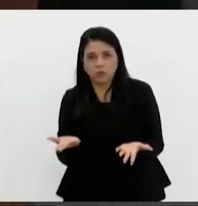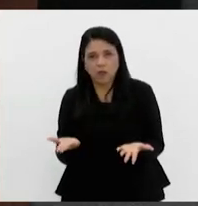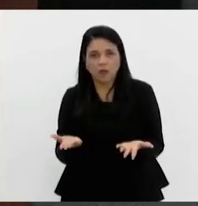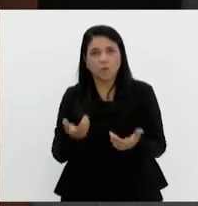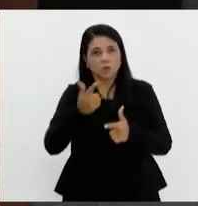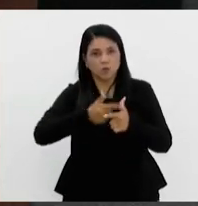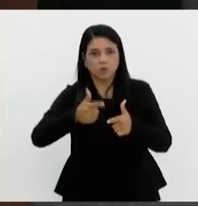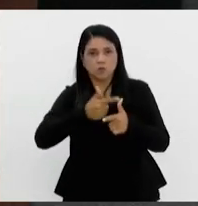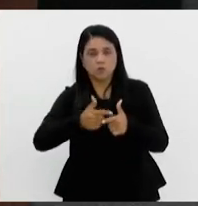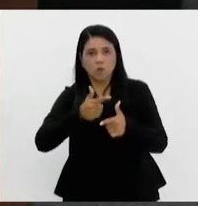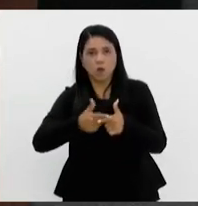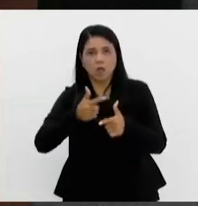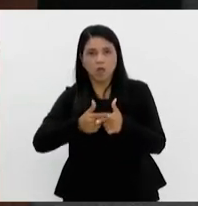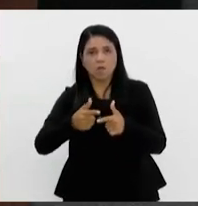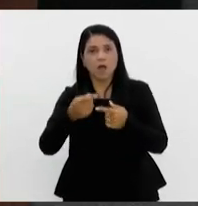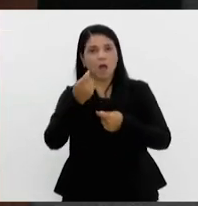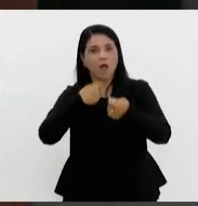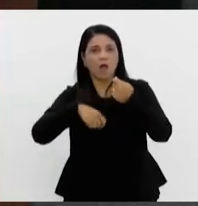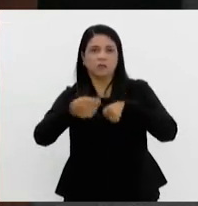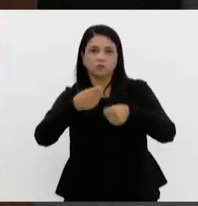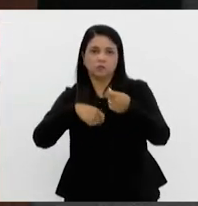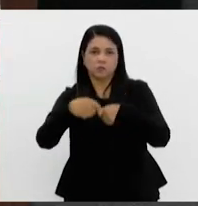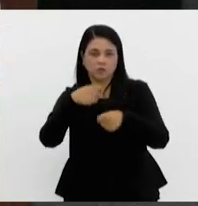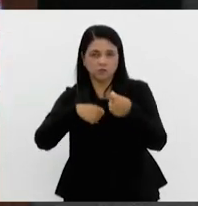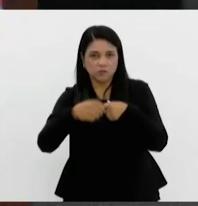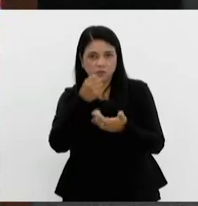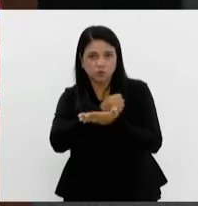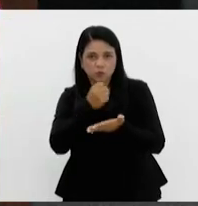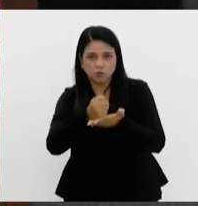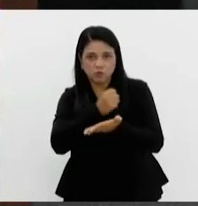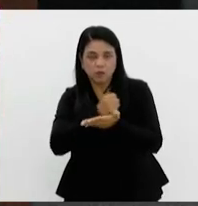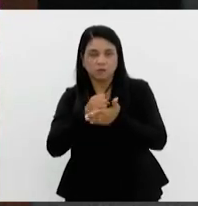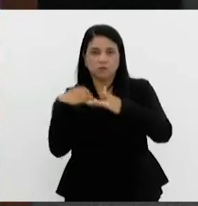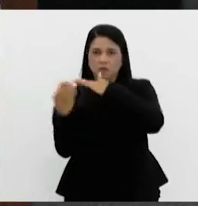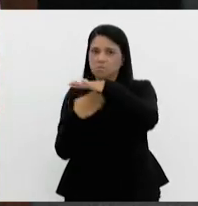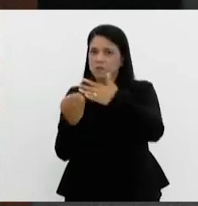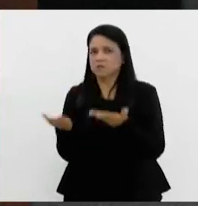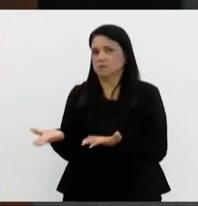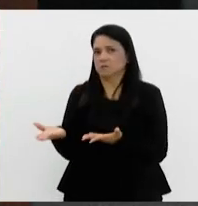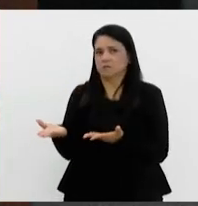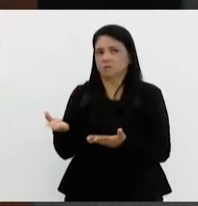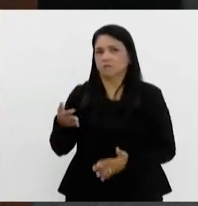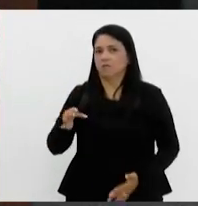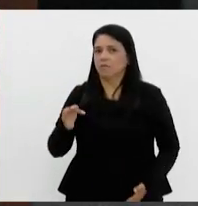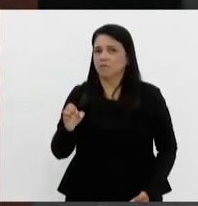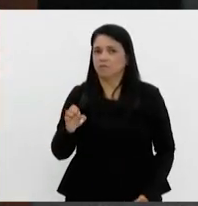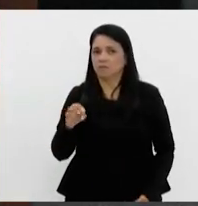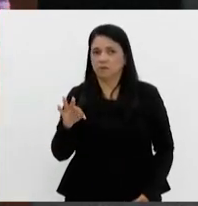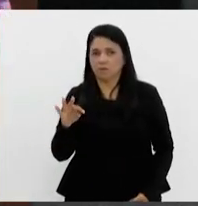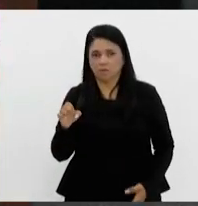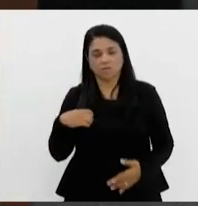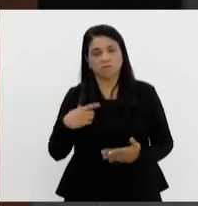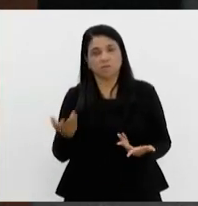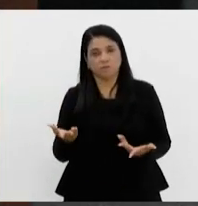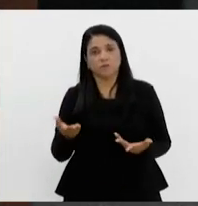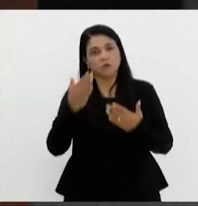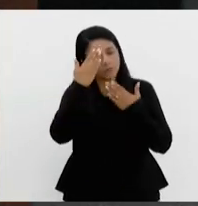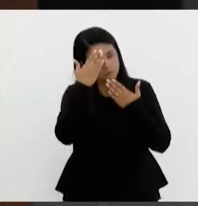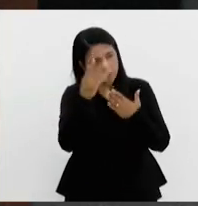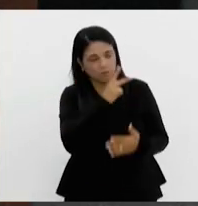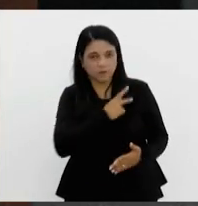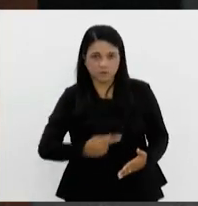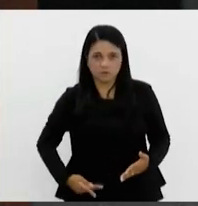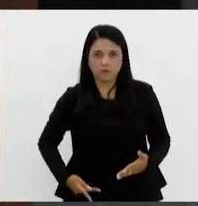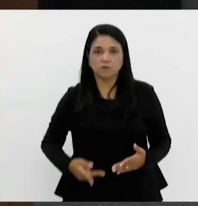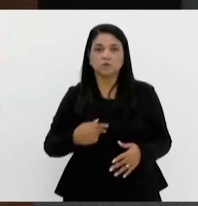que se referem à administração daquela instituição tão querida por todos nós. Então, obrigada, presidente,